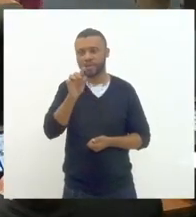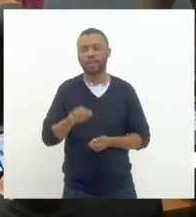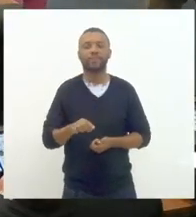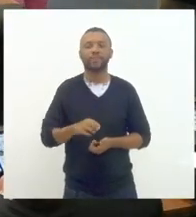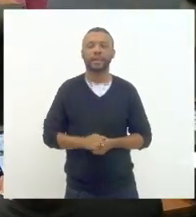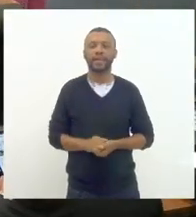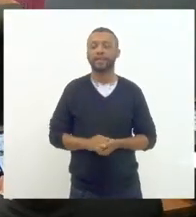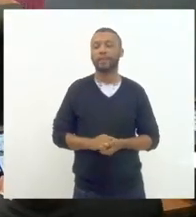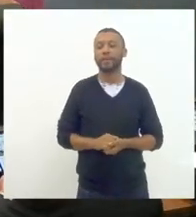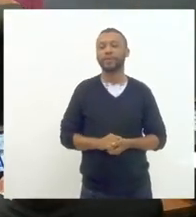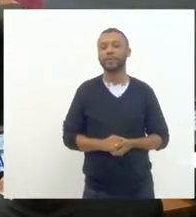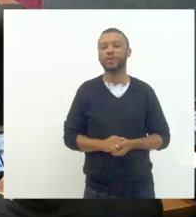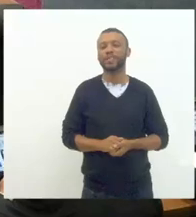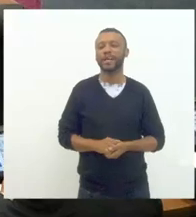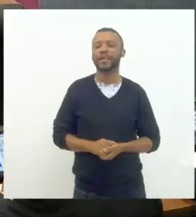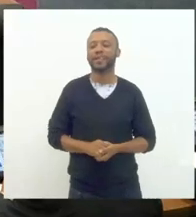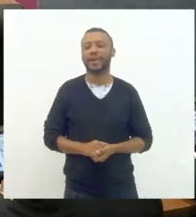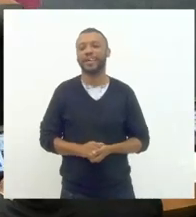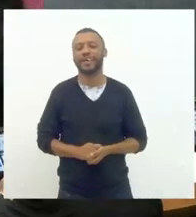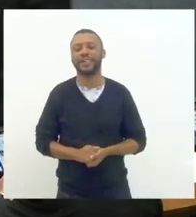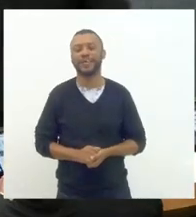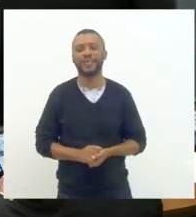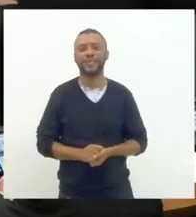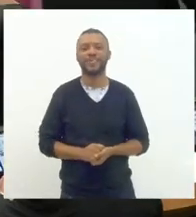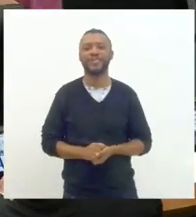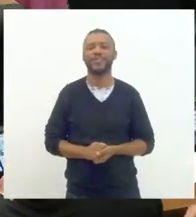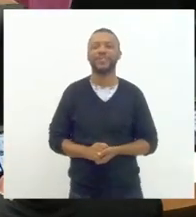Recuperação do nosso falho, bem?